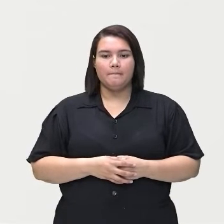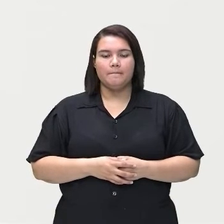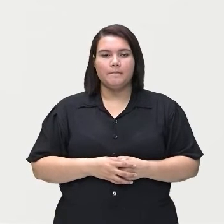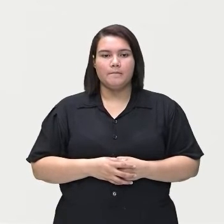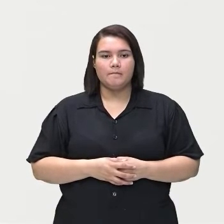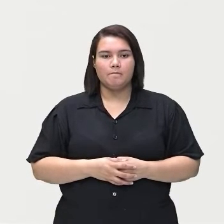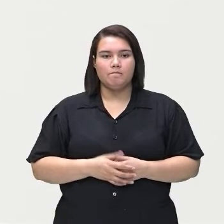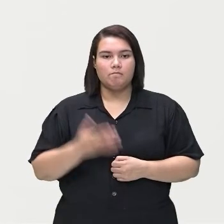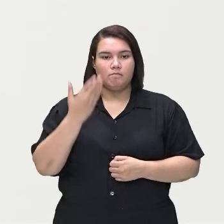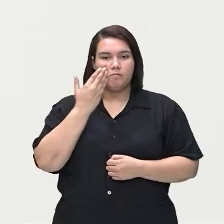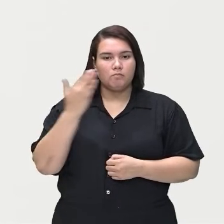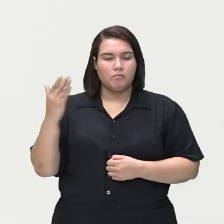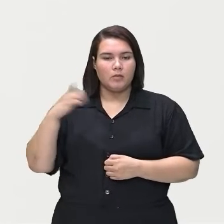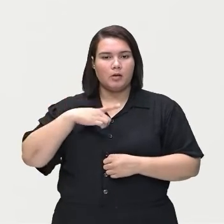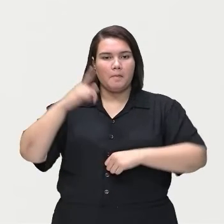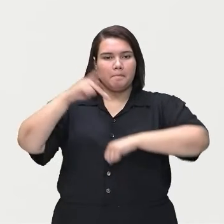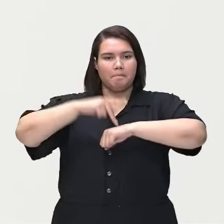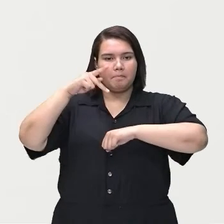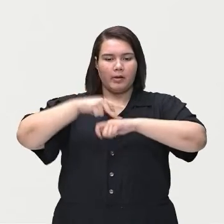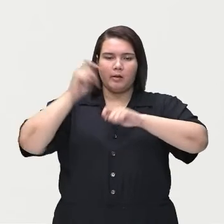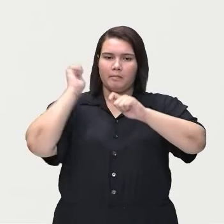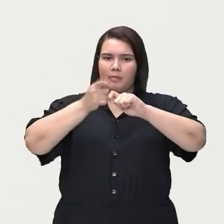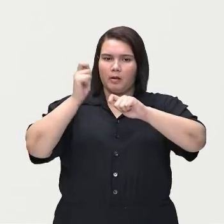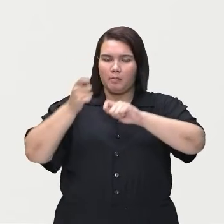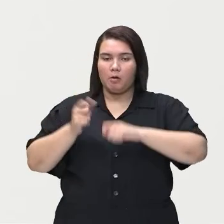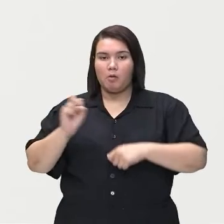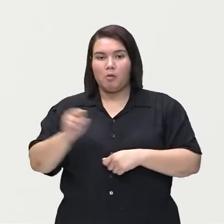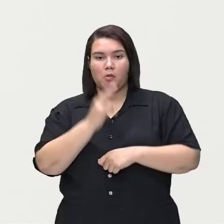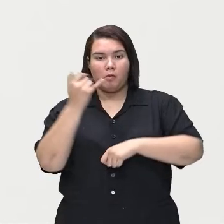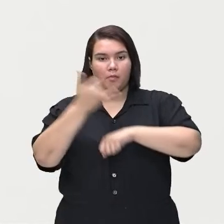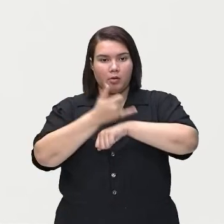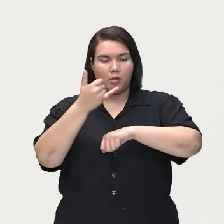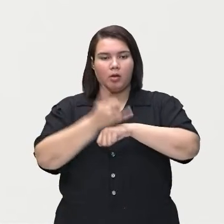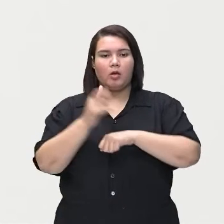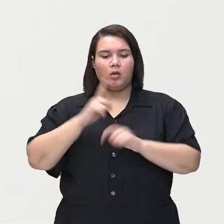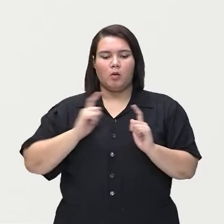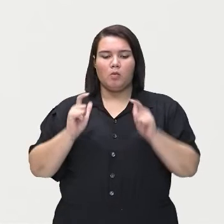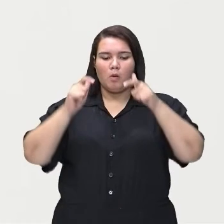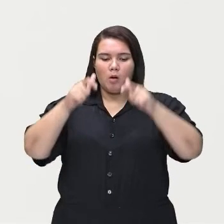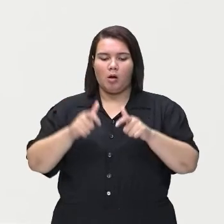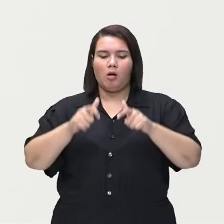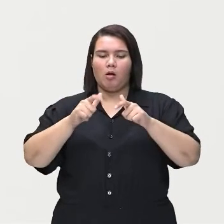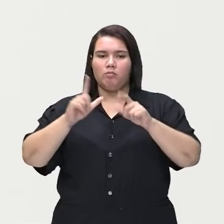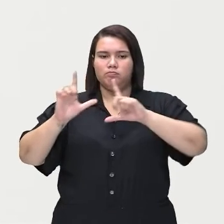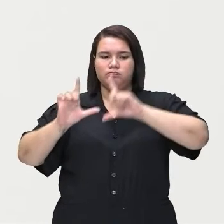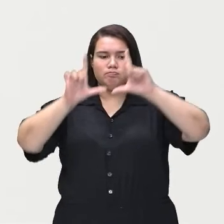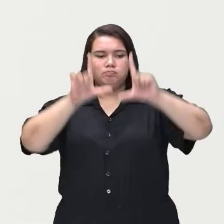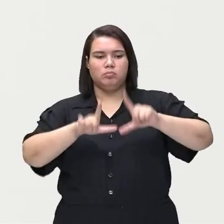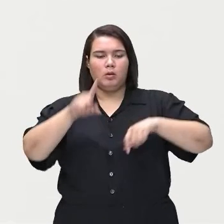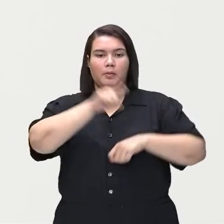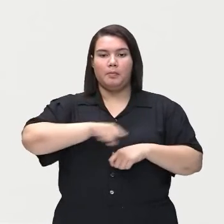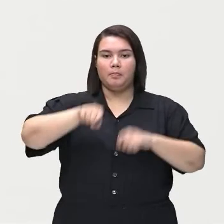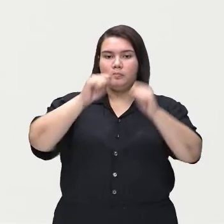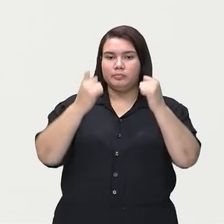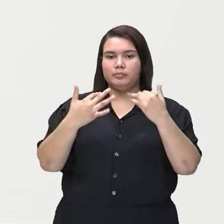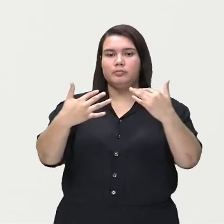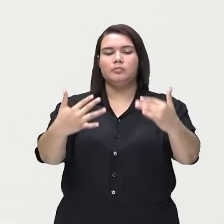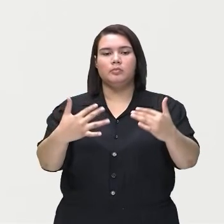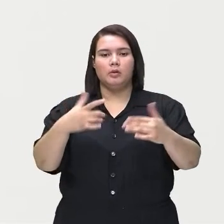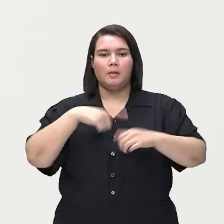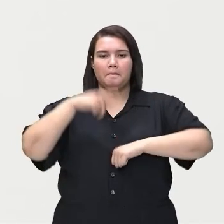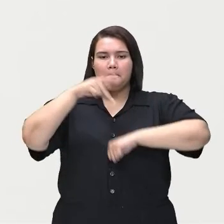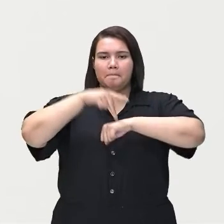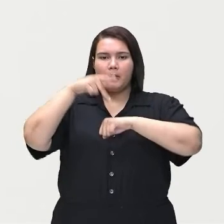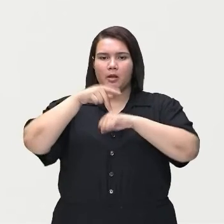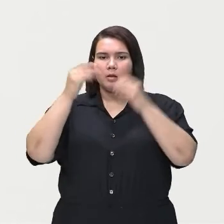Este ato era esculpido em pedra ou metal e foi exibido no Fórum em Roma. Ele era escrito nessas